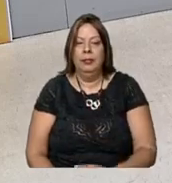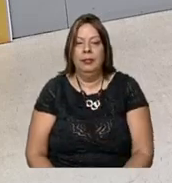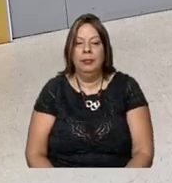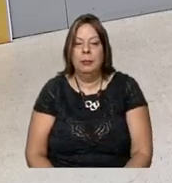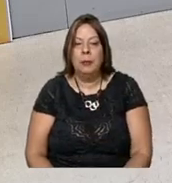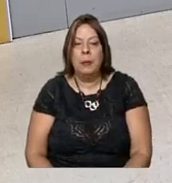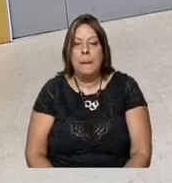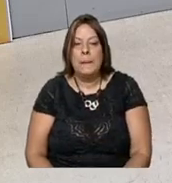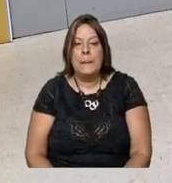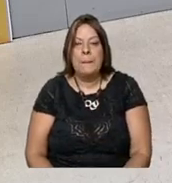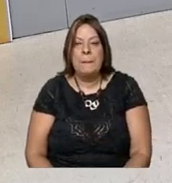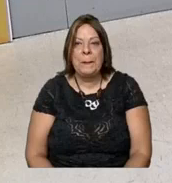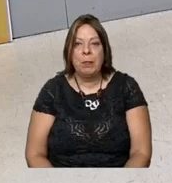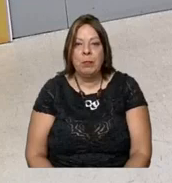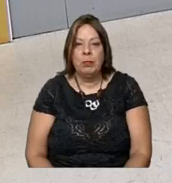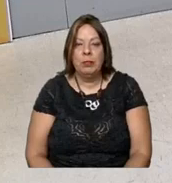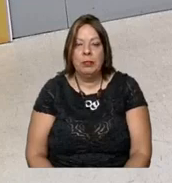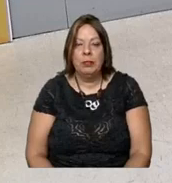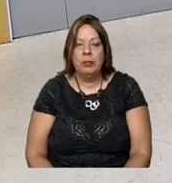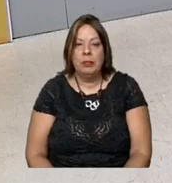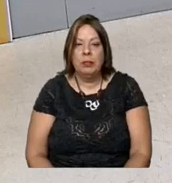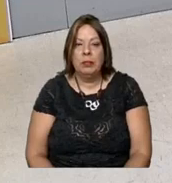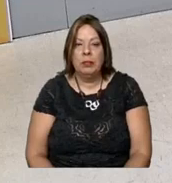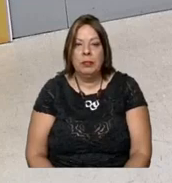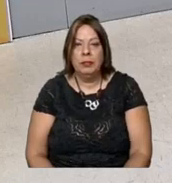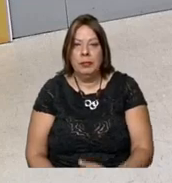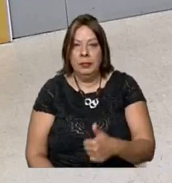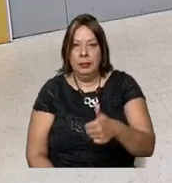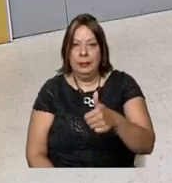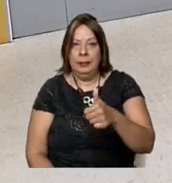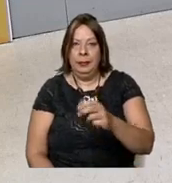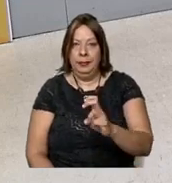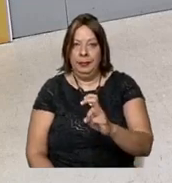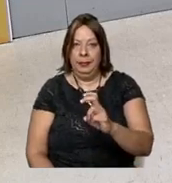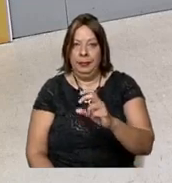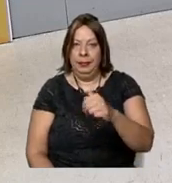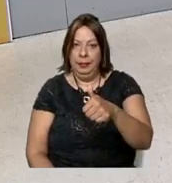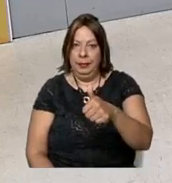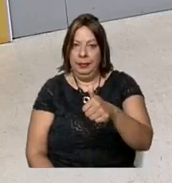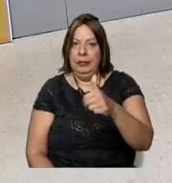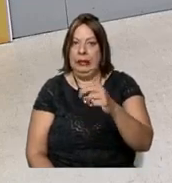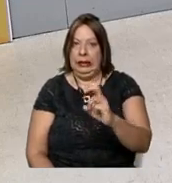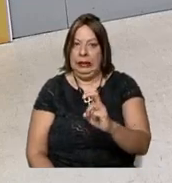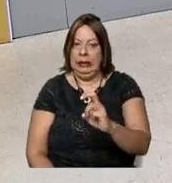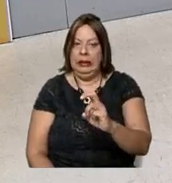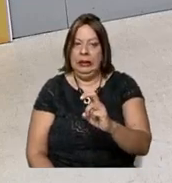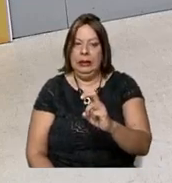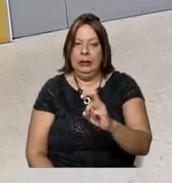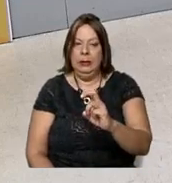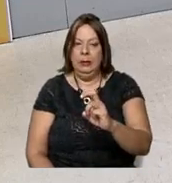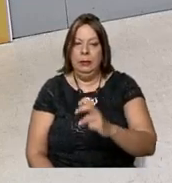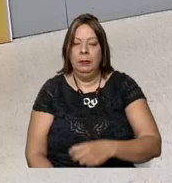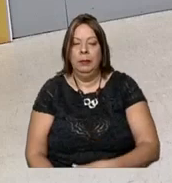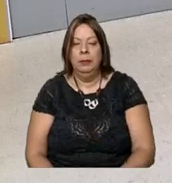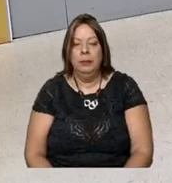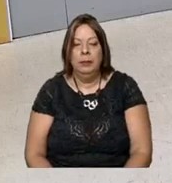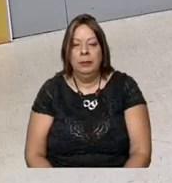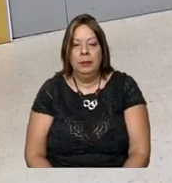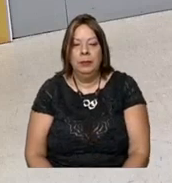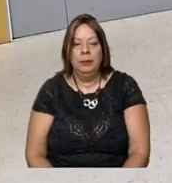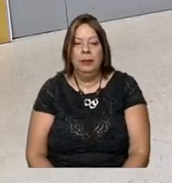maravilha, marcou 54, marca a bolinha de número 15, vamos debutar com essa bolinha, número